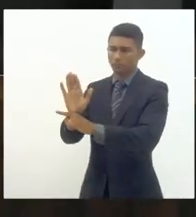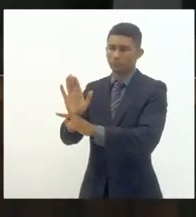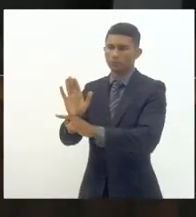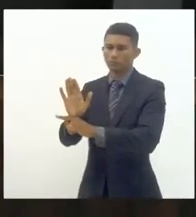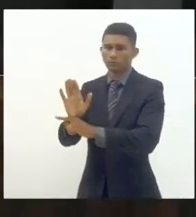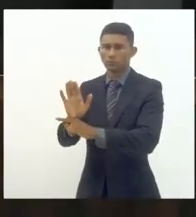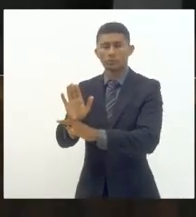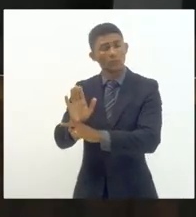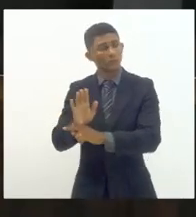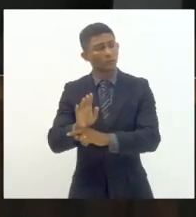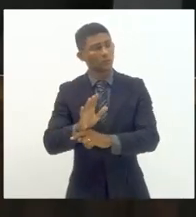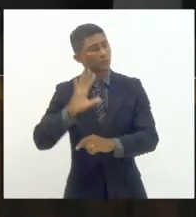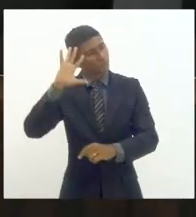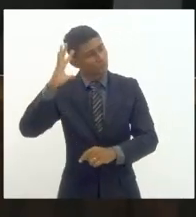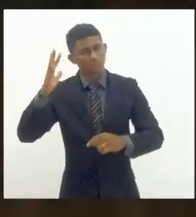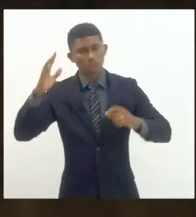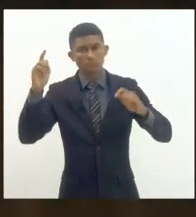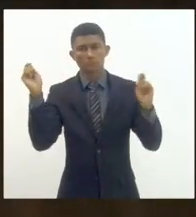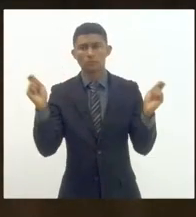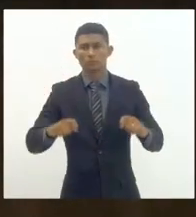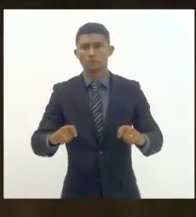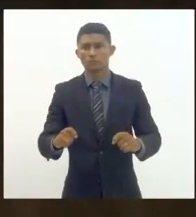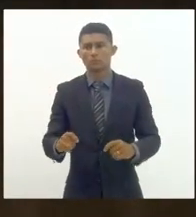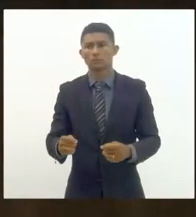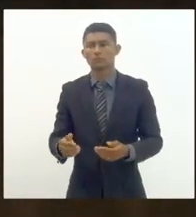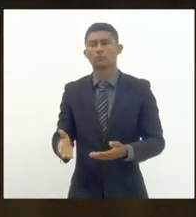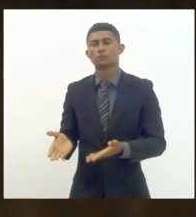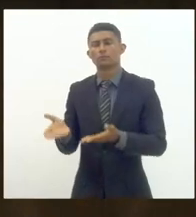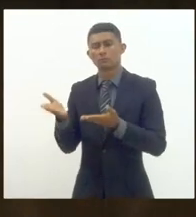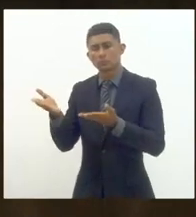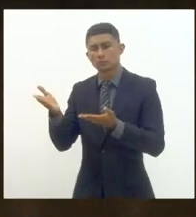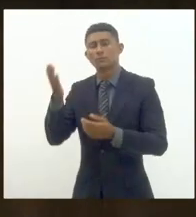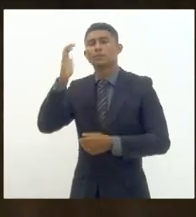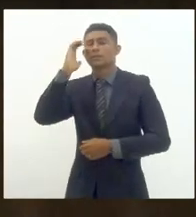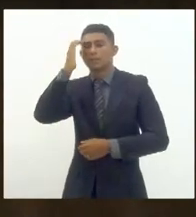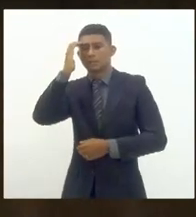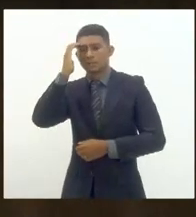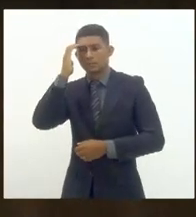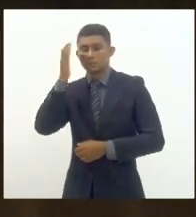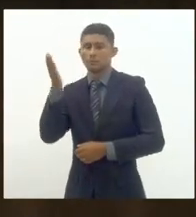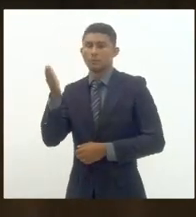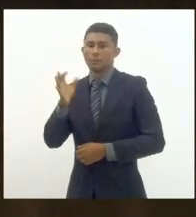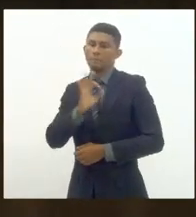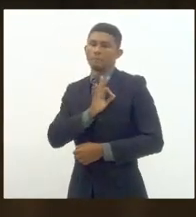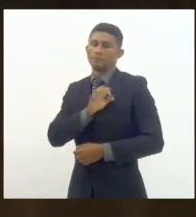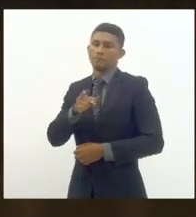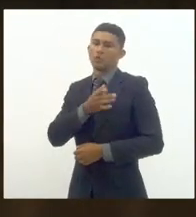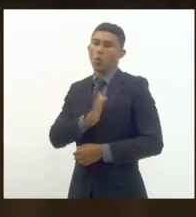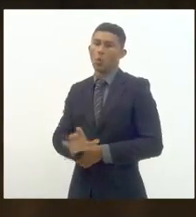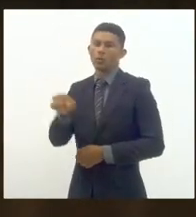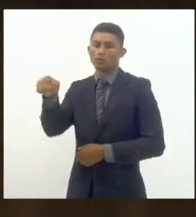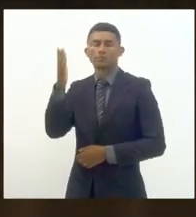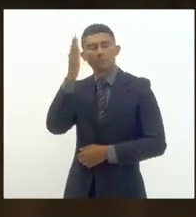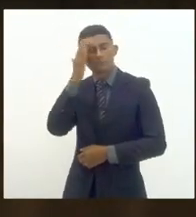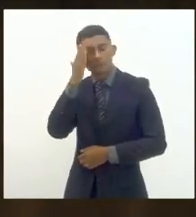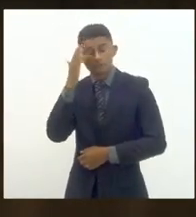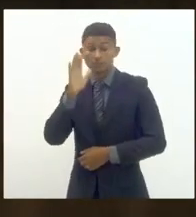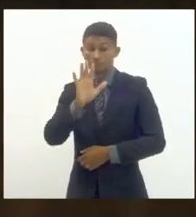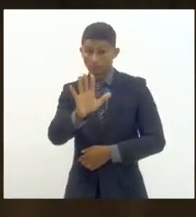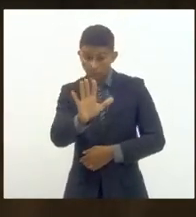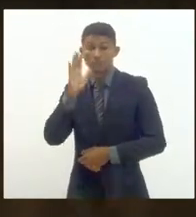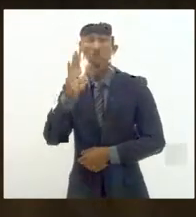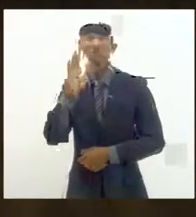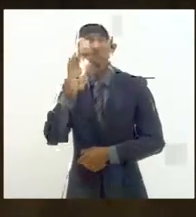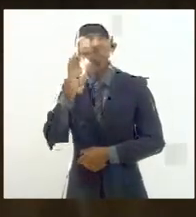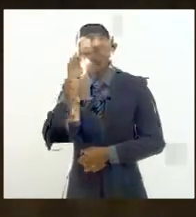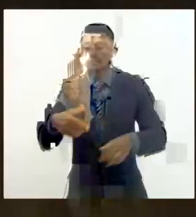Não, acho que soluciona, presidente. Ah. Essa questão, eu até entendo a ojeriza da polícia, mas há da mesma forma